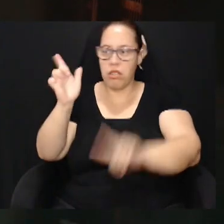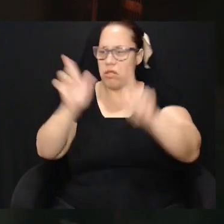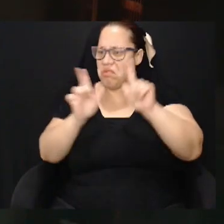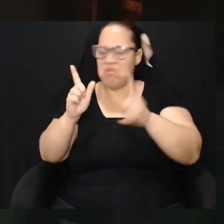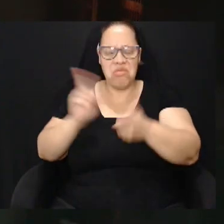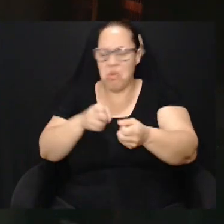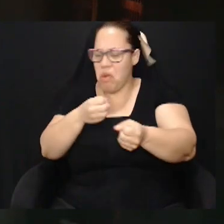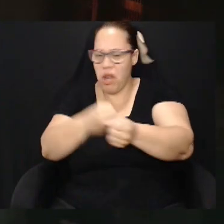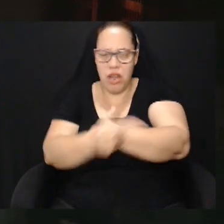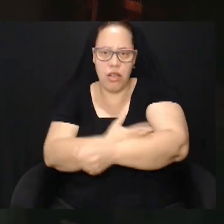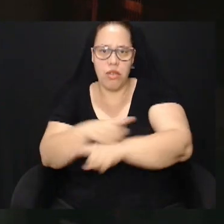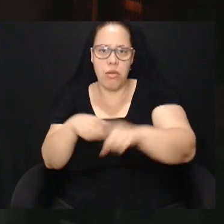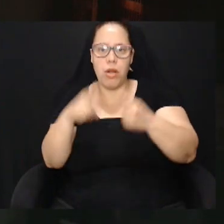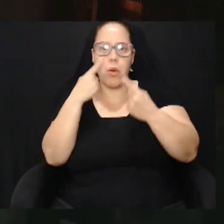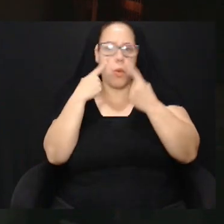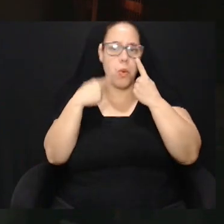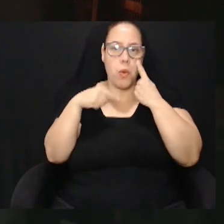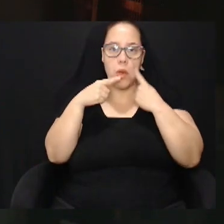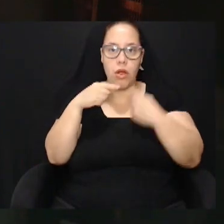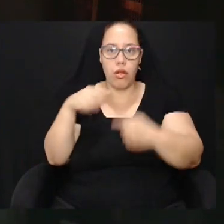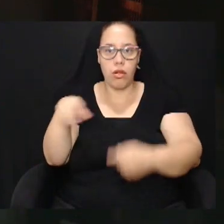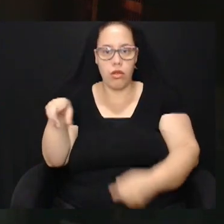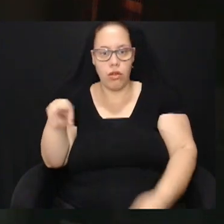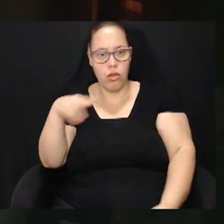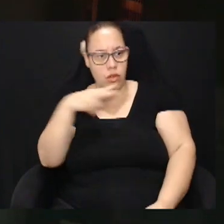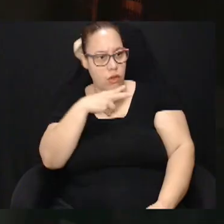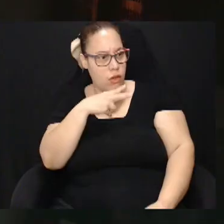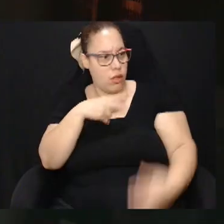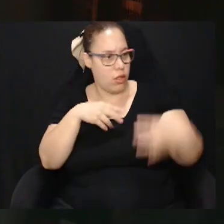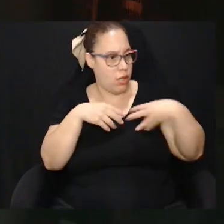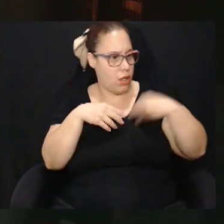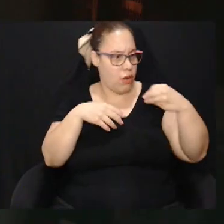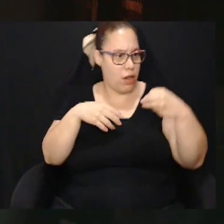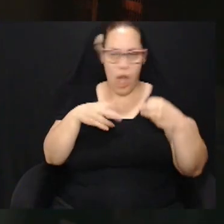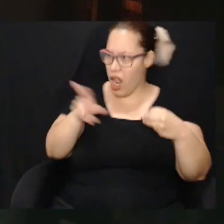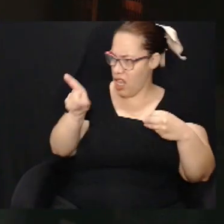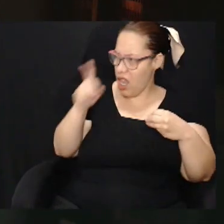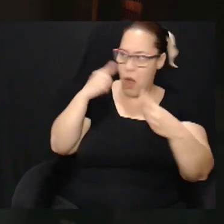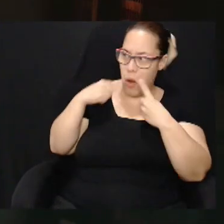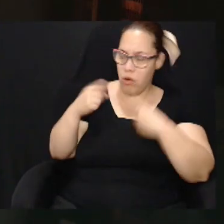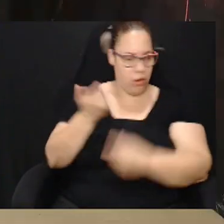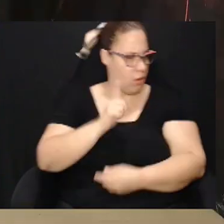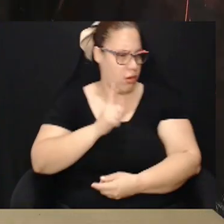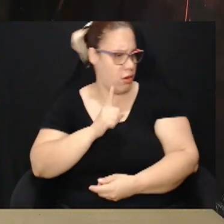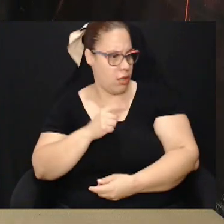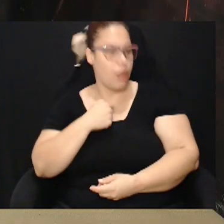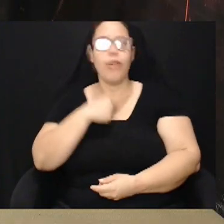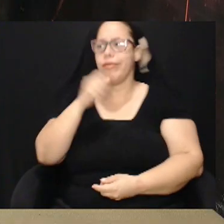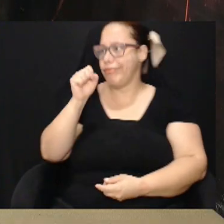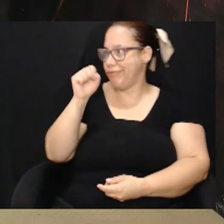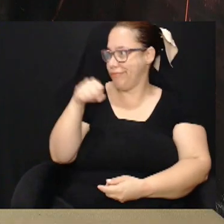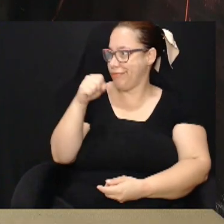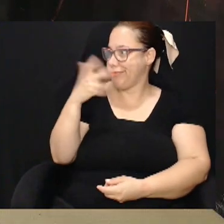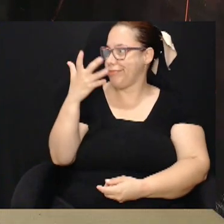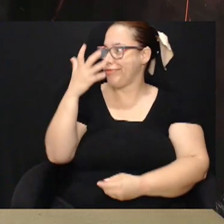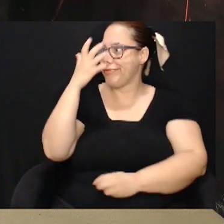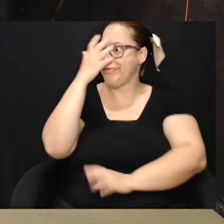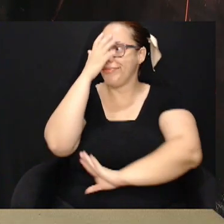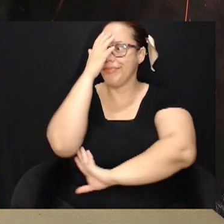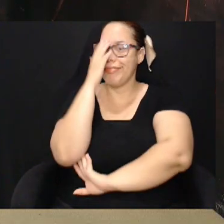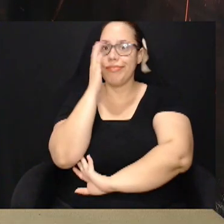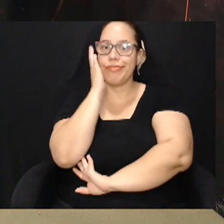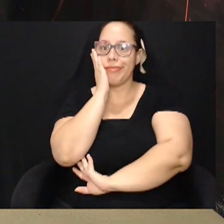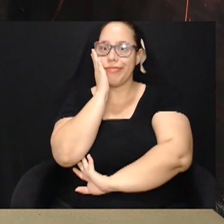eu tô chorando. A filha olha para mim e fala, mas você tá chorando? Eu, não estou. Eu não estou, mas eu estou chorando. Então assim, as emoções, elas